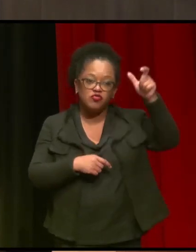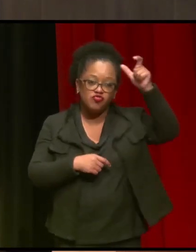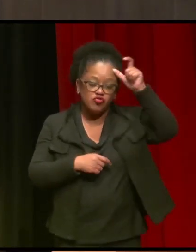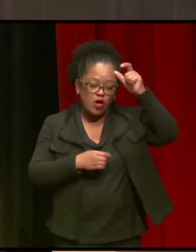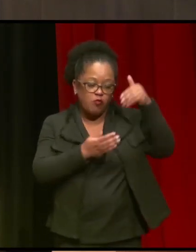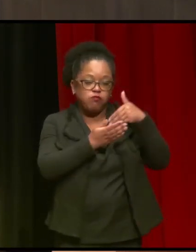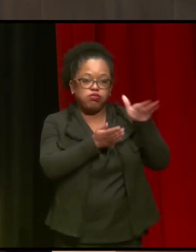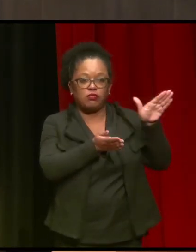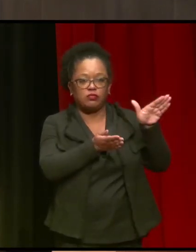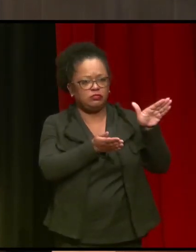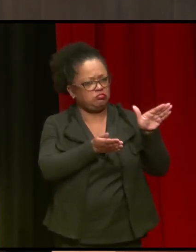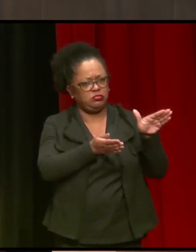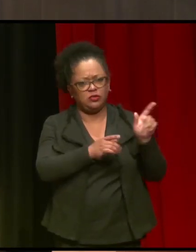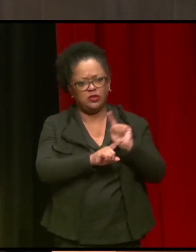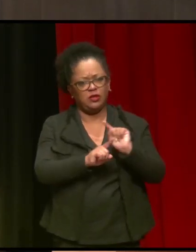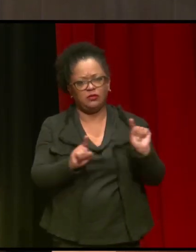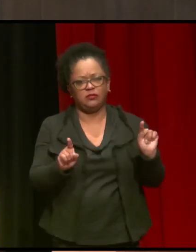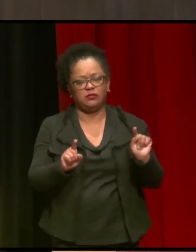delas.